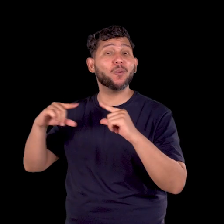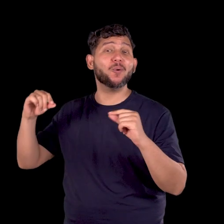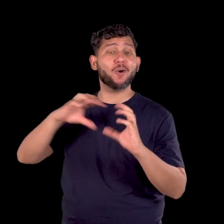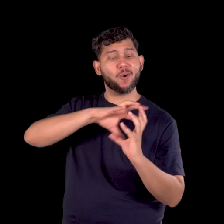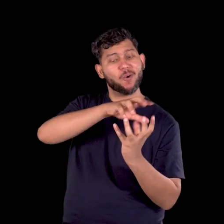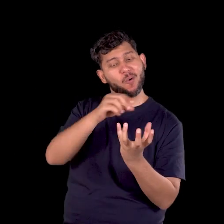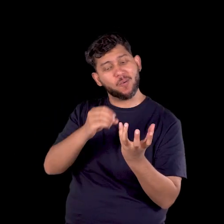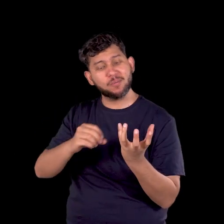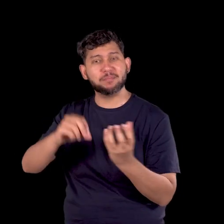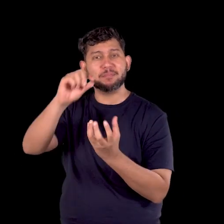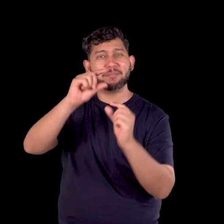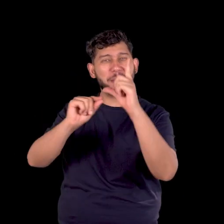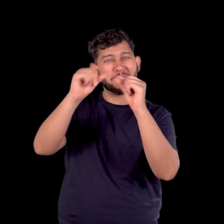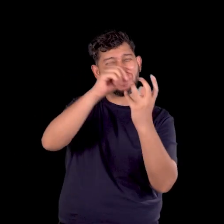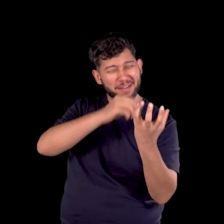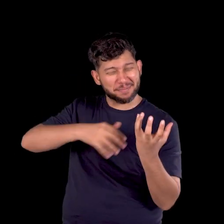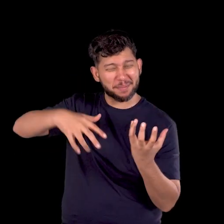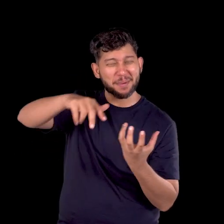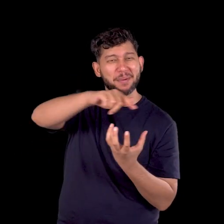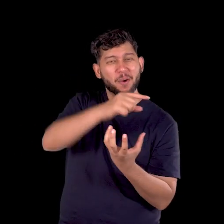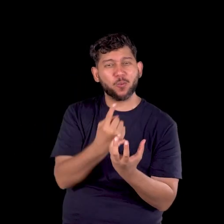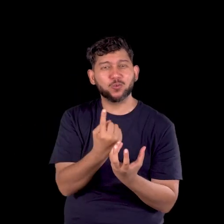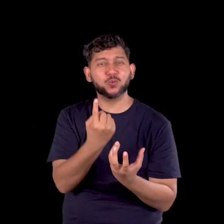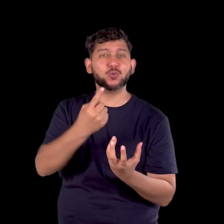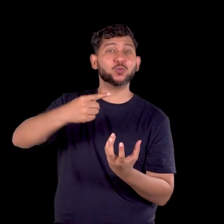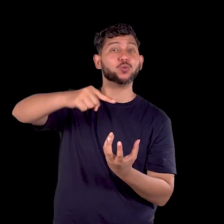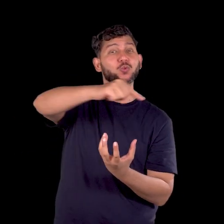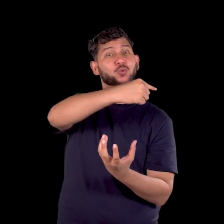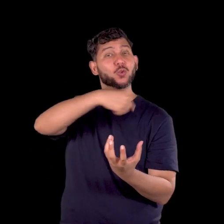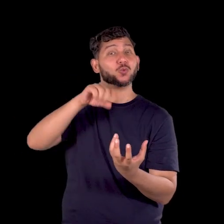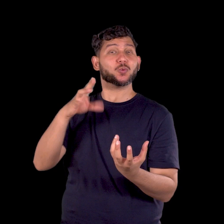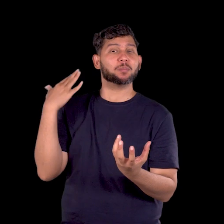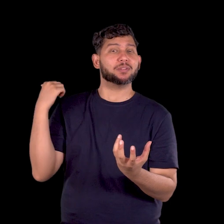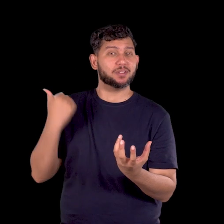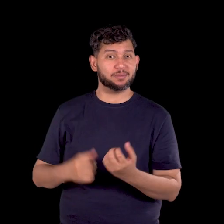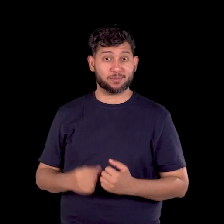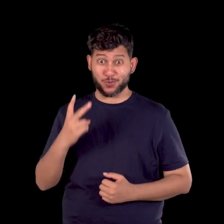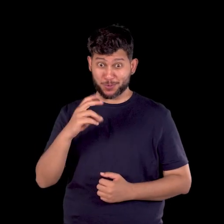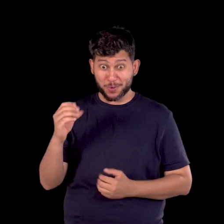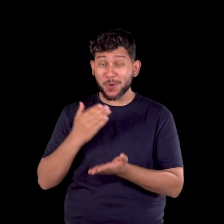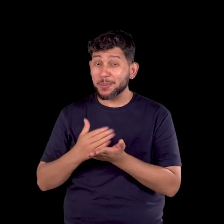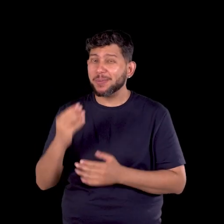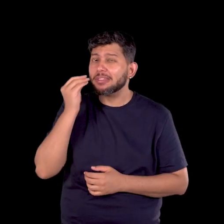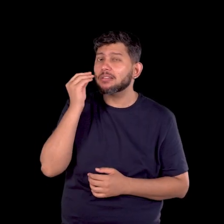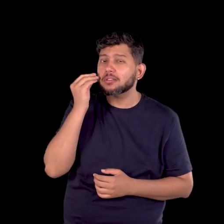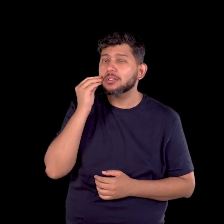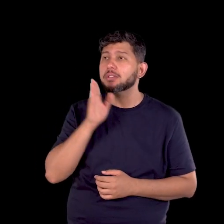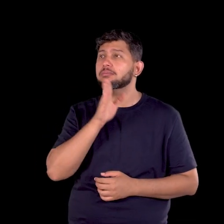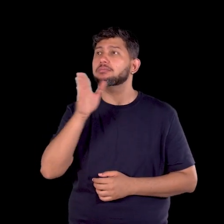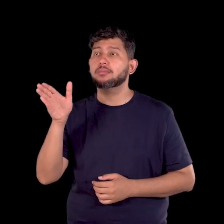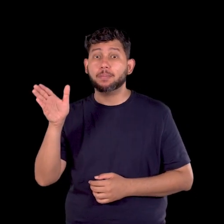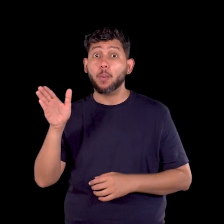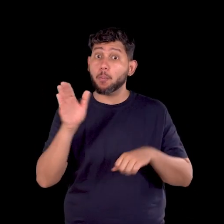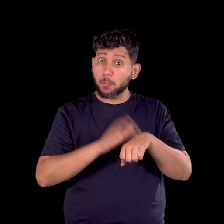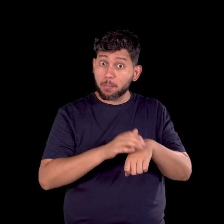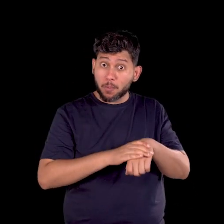a chance de se investir em turismo espacial, o que atraiu também a iniciativa privada. Desde 2000, temos uma